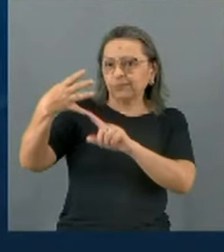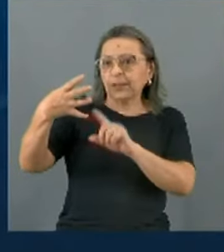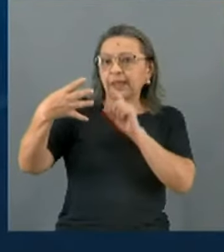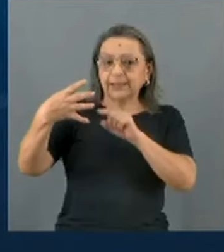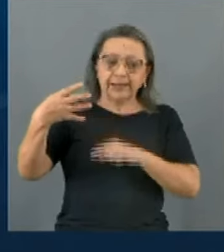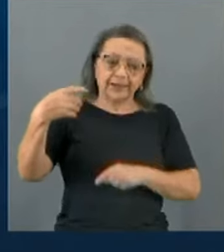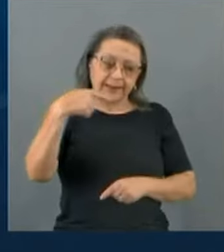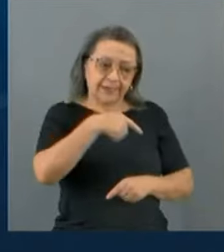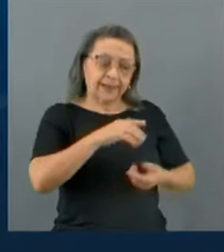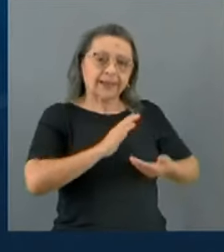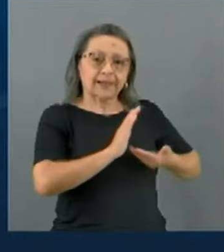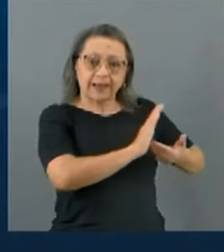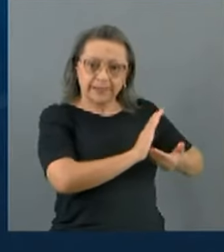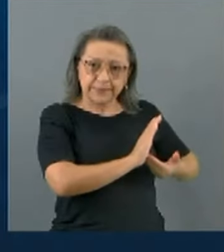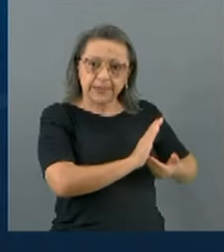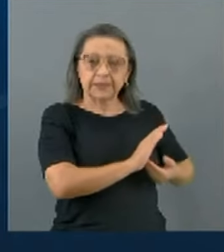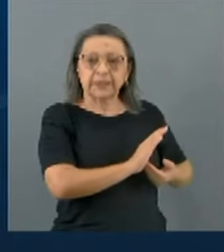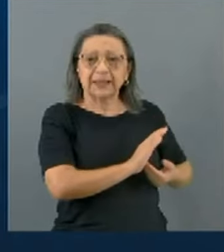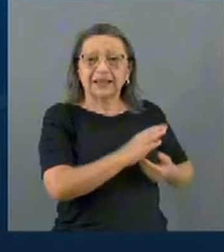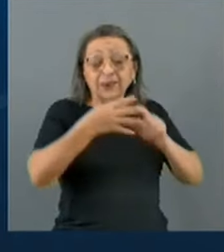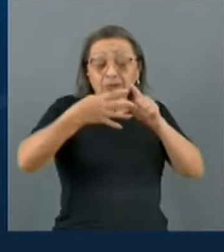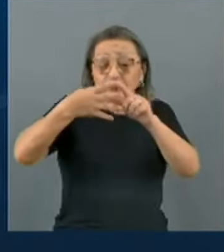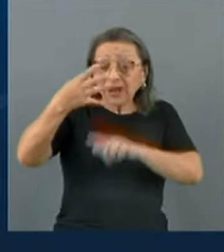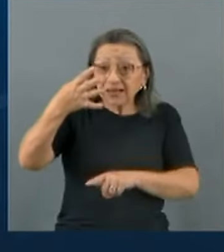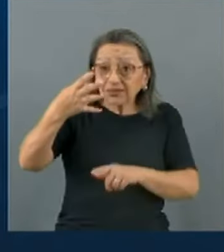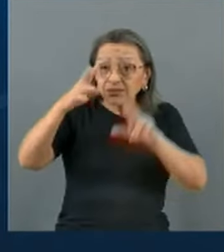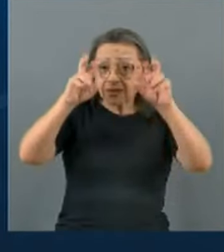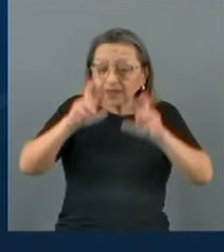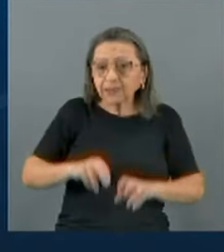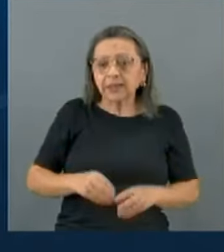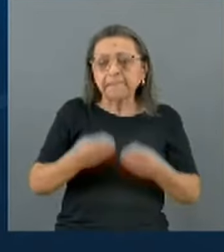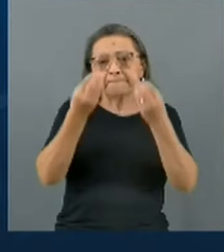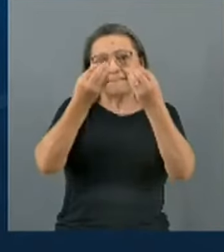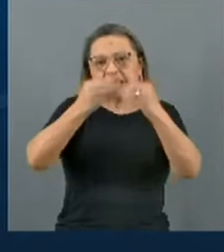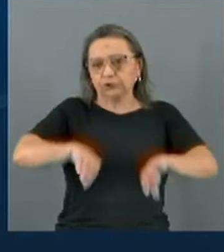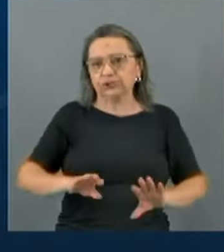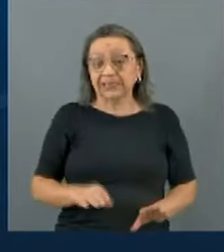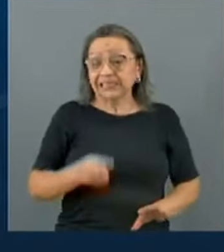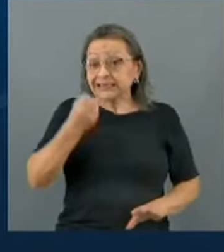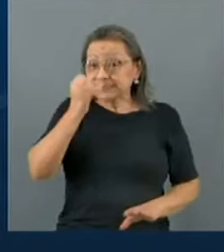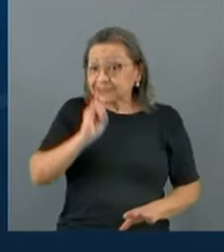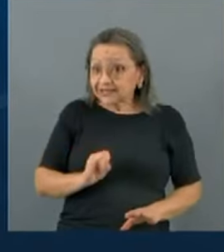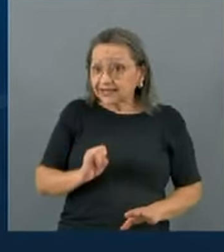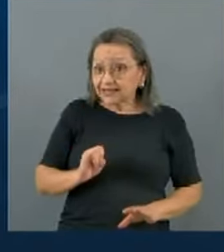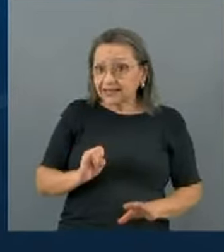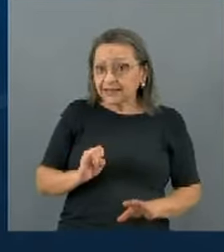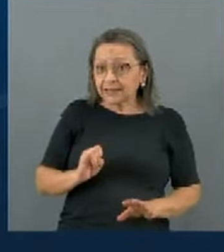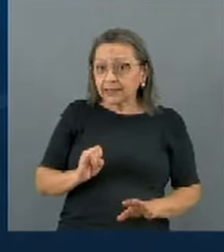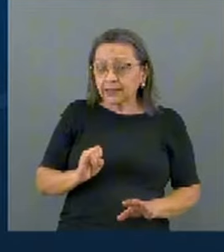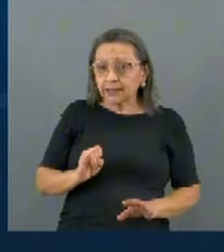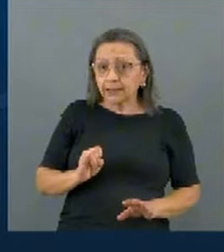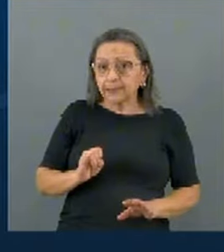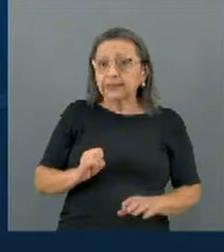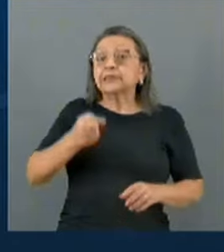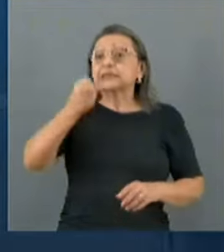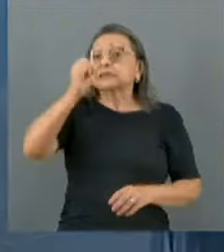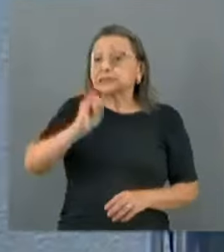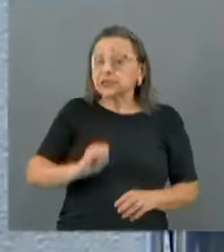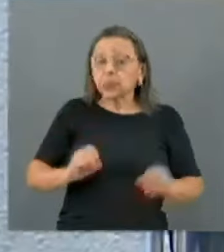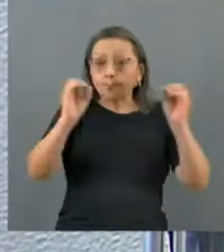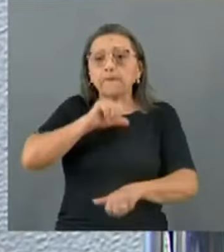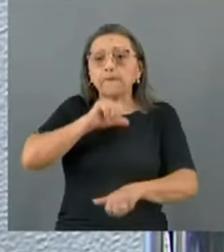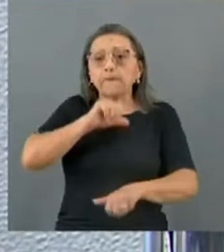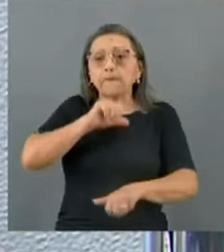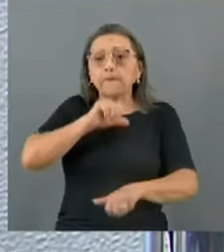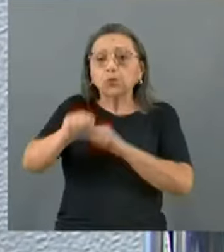para cá, que são prejudiciais. Se não houver uma alteração no texto, no Senado